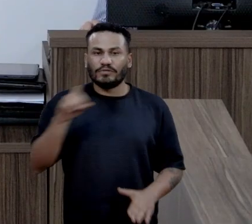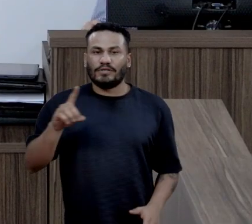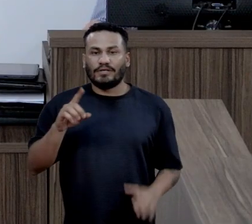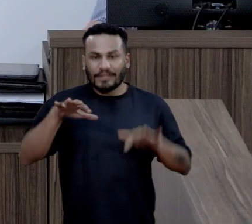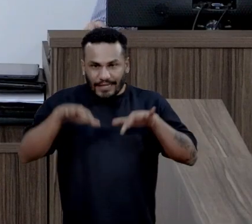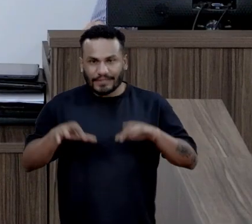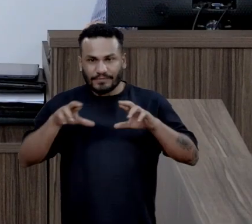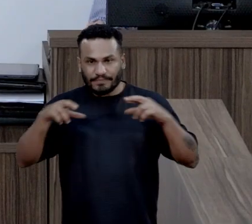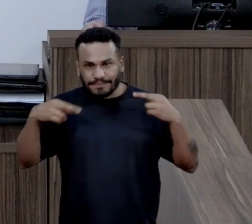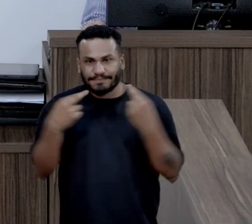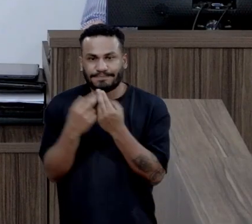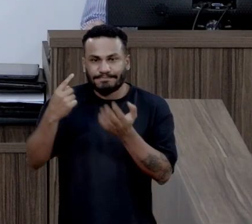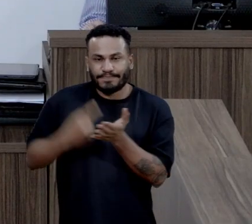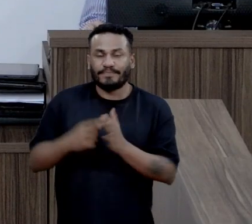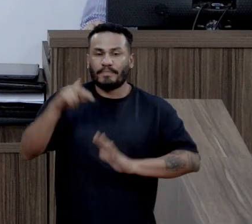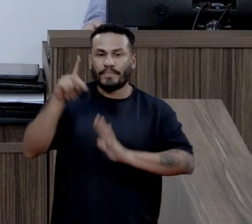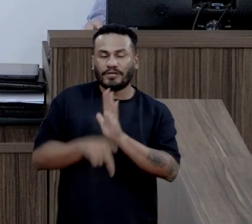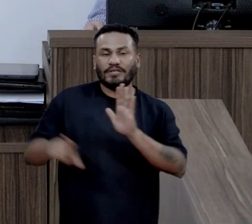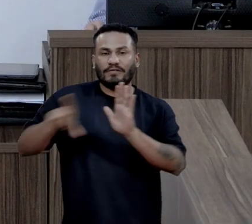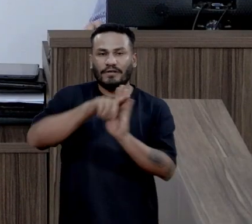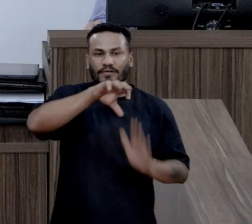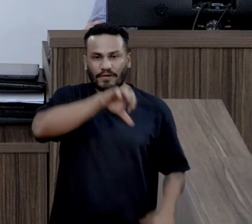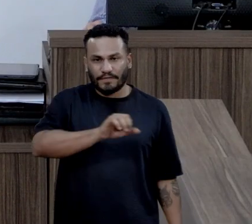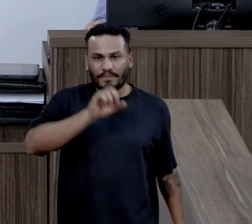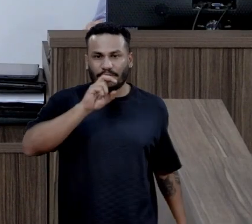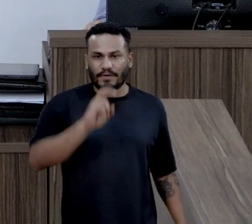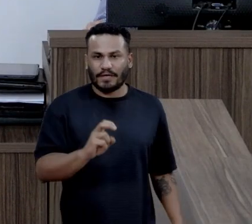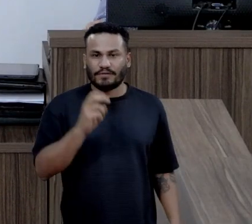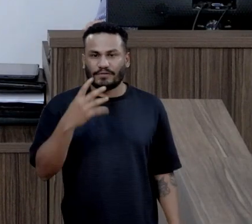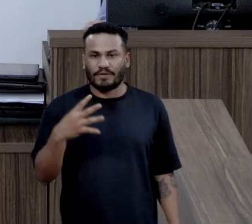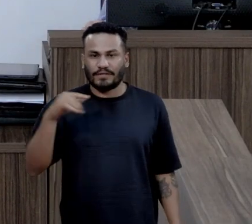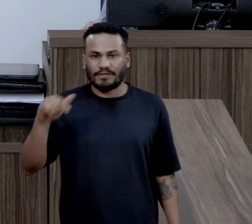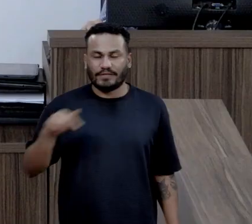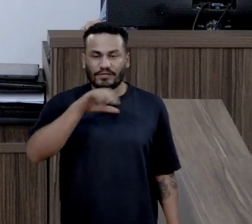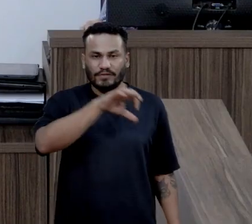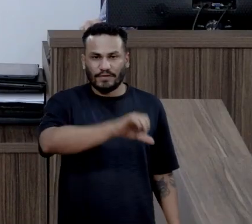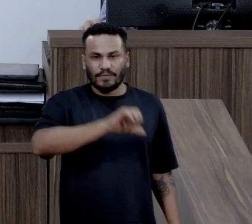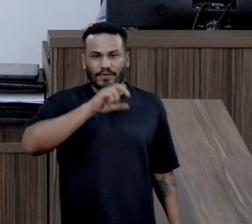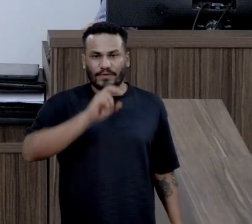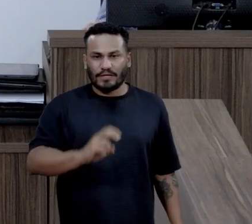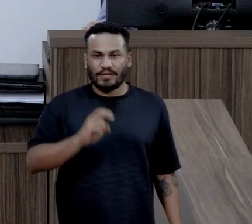presente reunião os projetos de lei 9.547 e